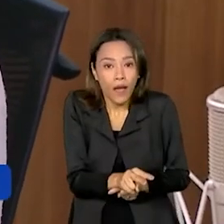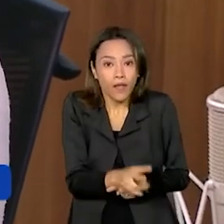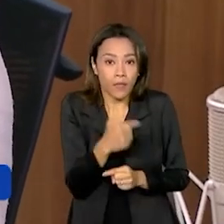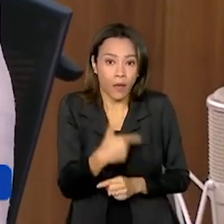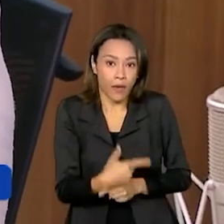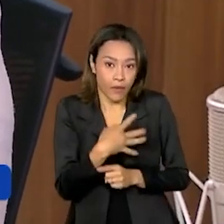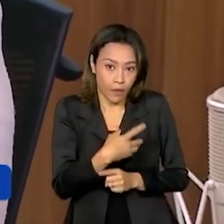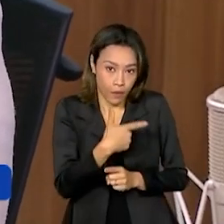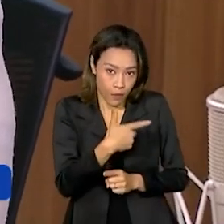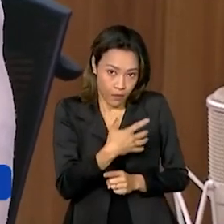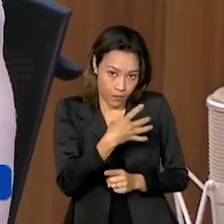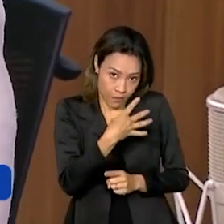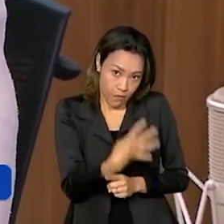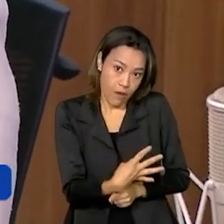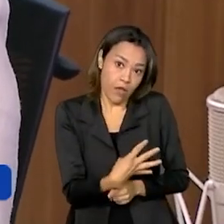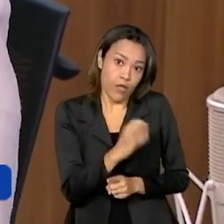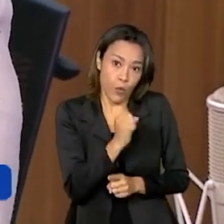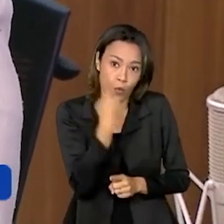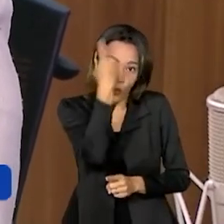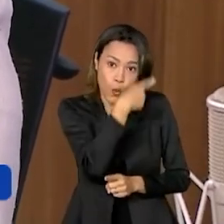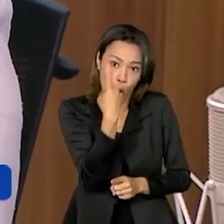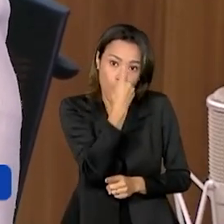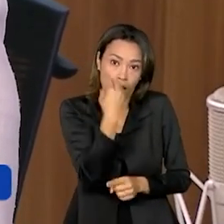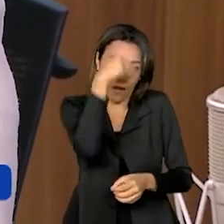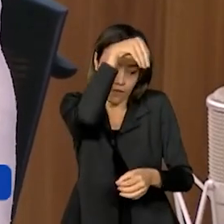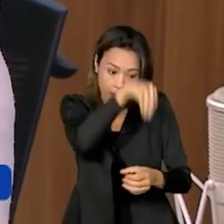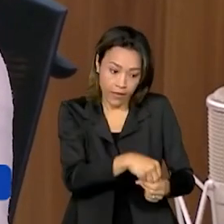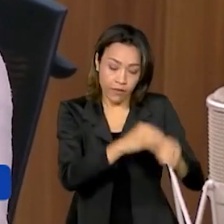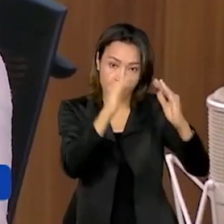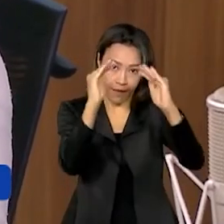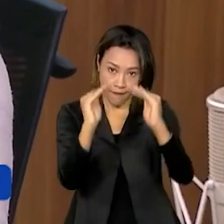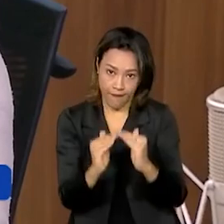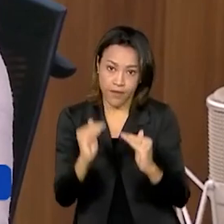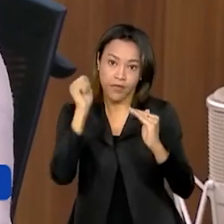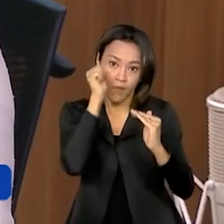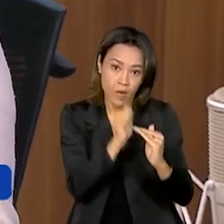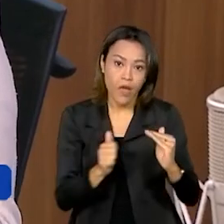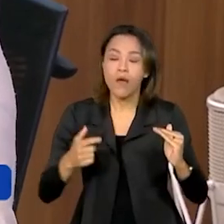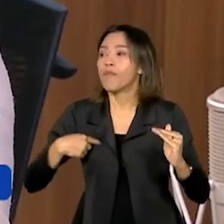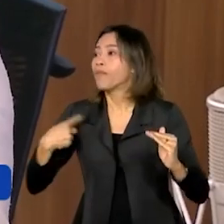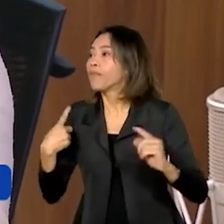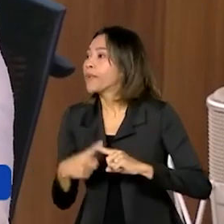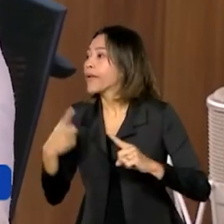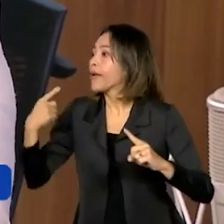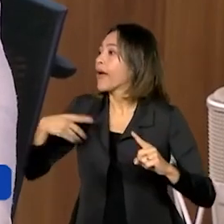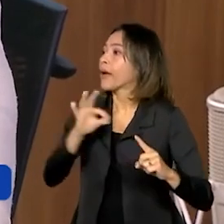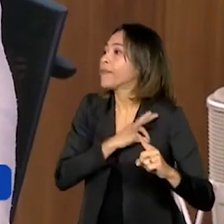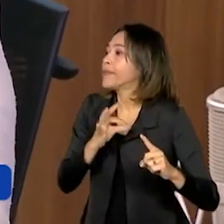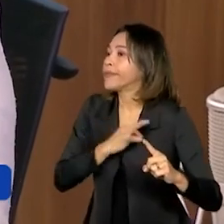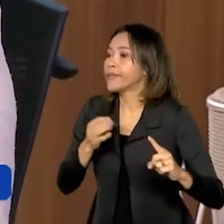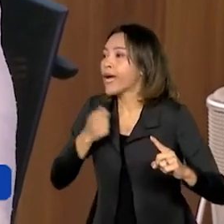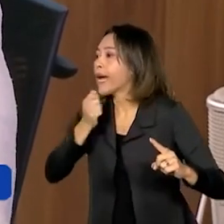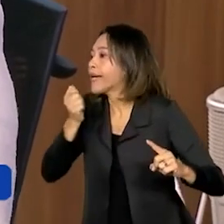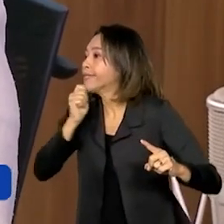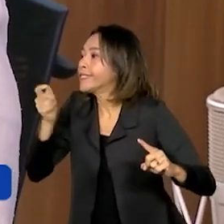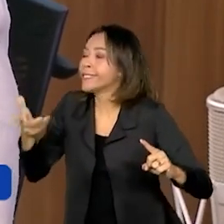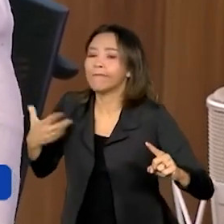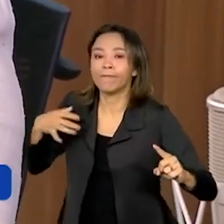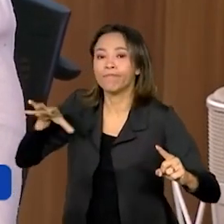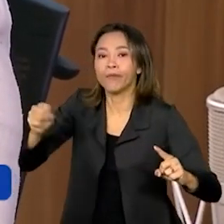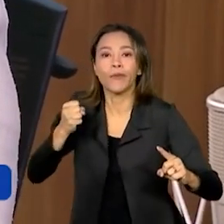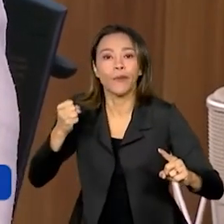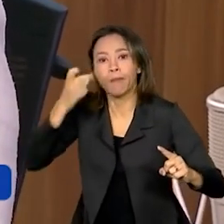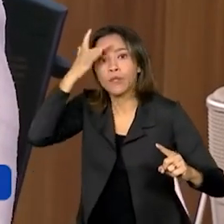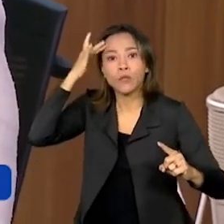48 horas, porque se a mulher está em risco, a patrulha não conseguiu, a polícia não conseguiu localizar o agressor, ela fica com seus filhos